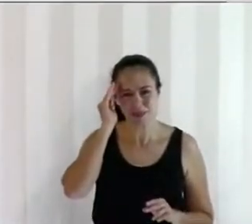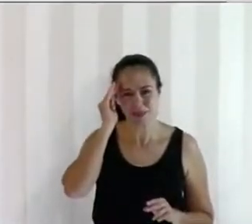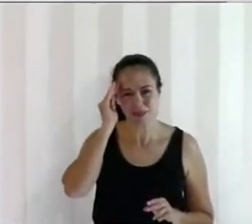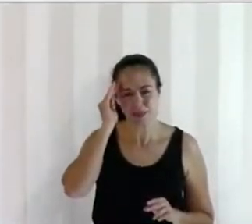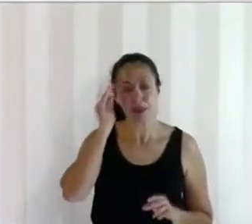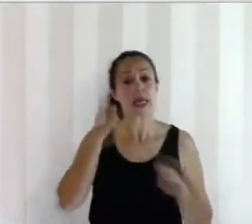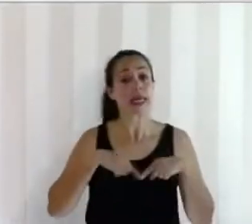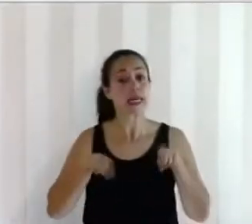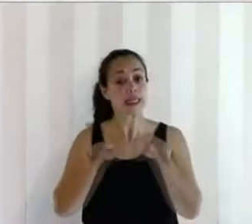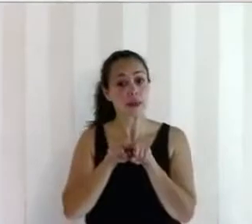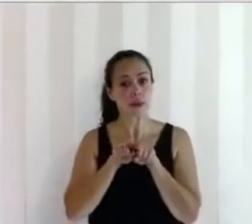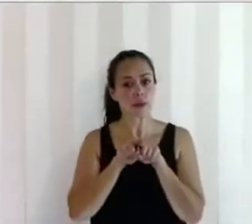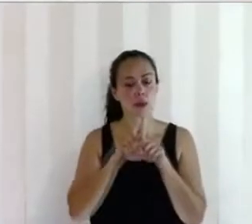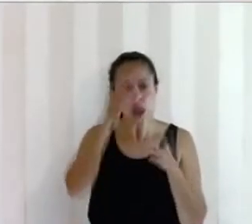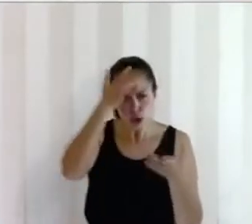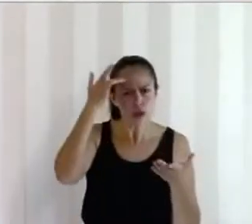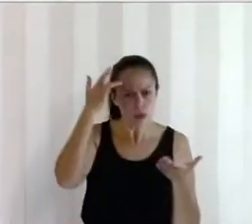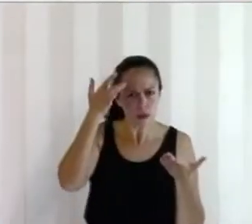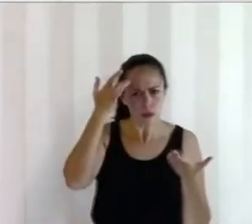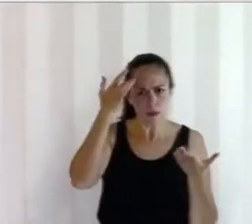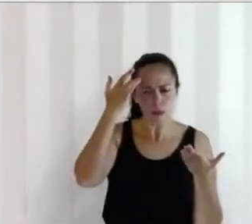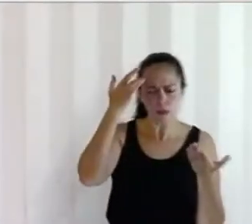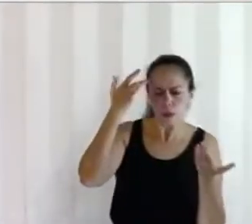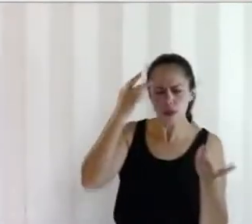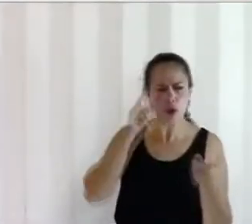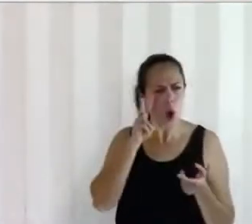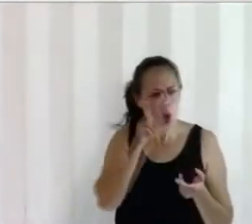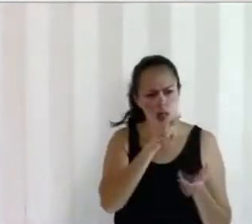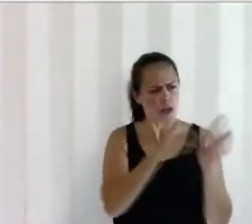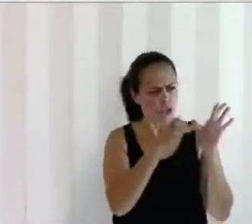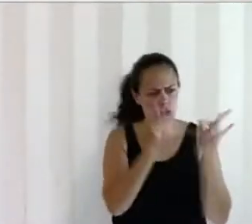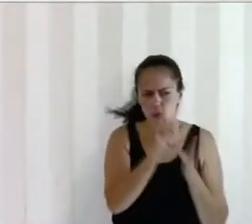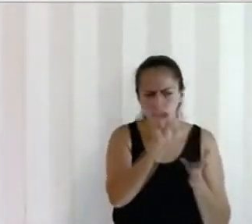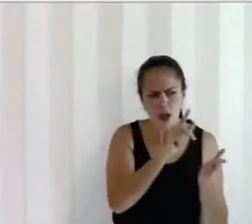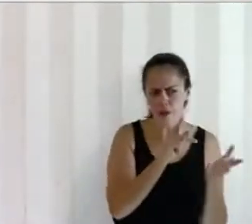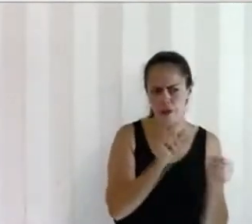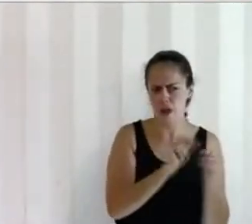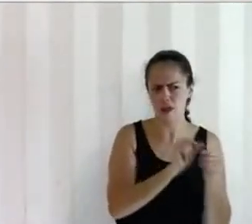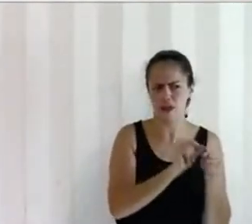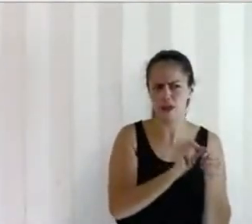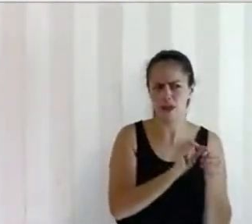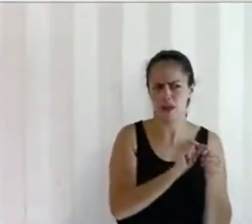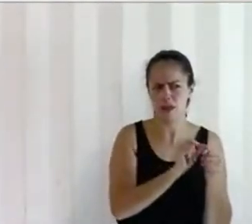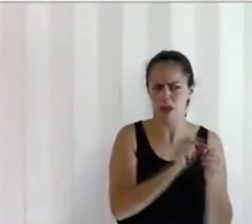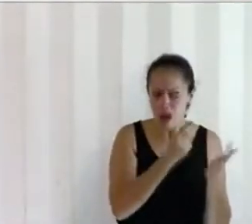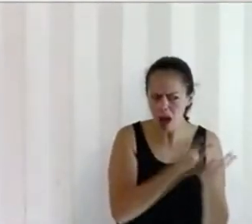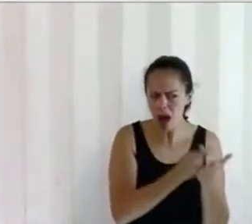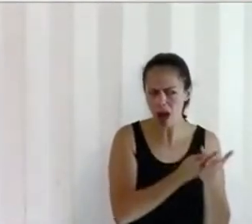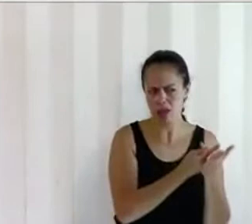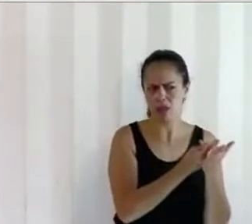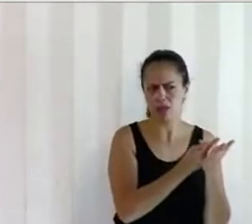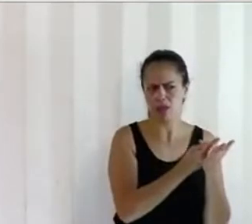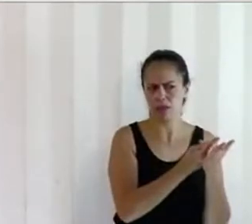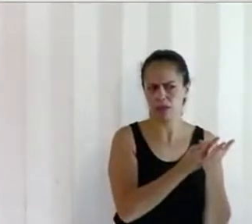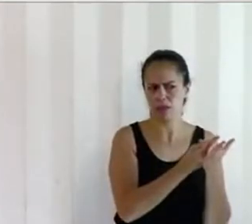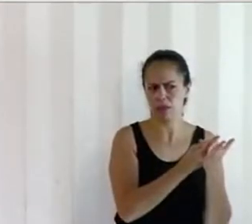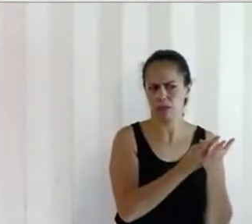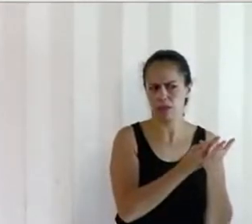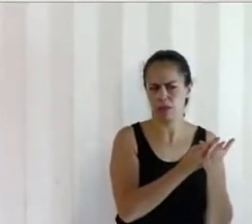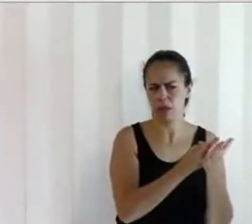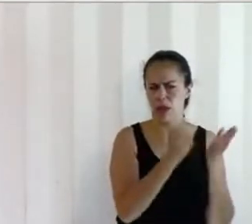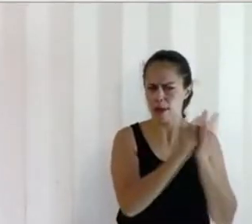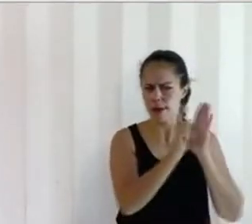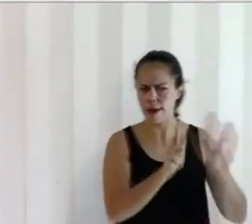lei para Jesus. Bom, para os judeus o termo lei significava os 10 mandamentos, estes que